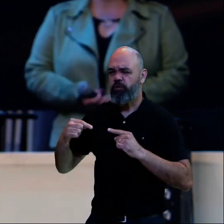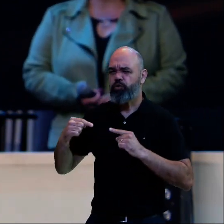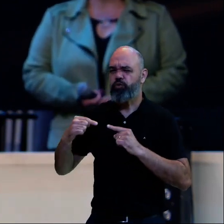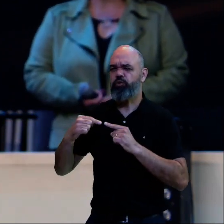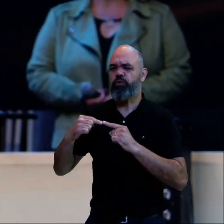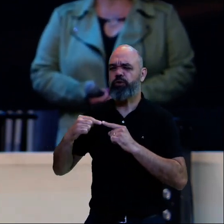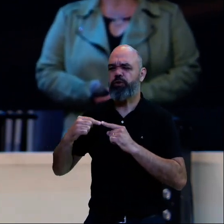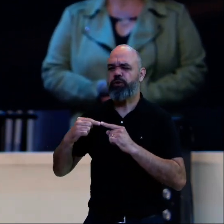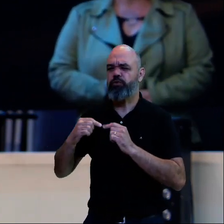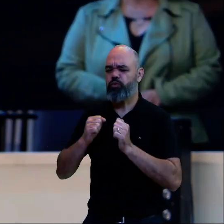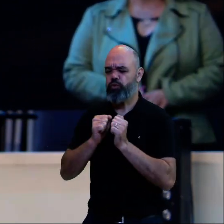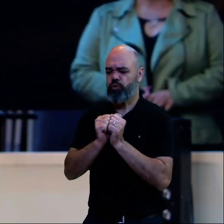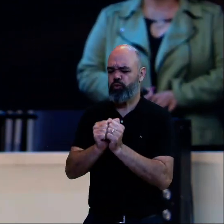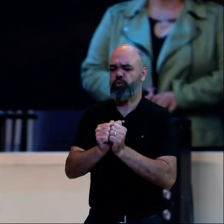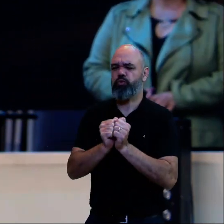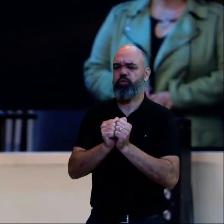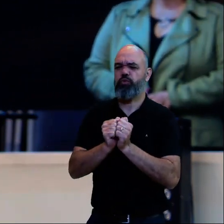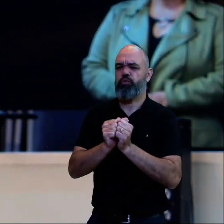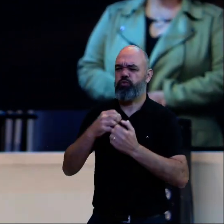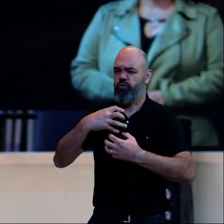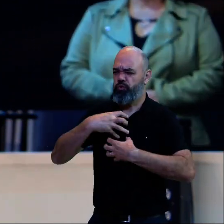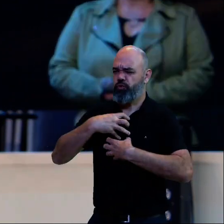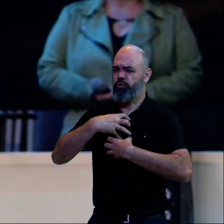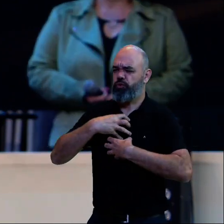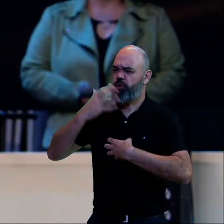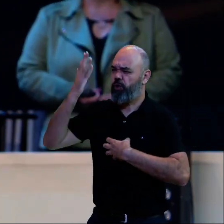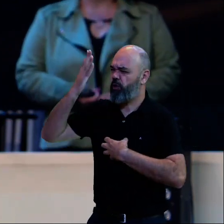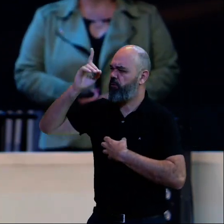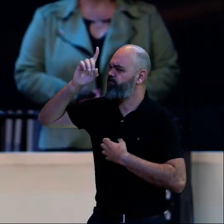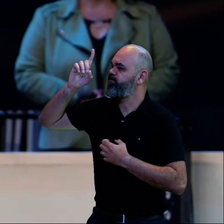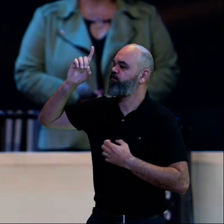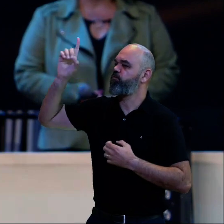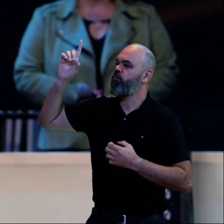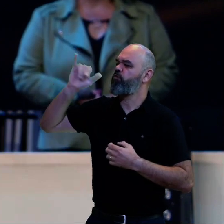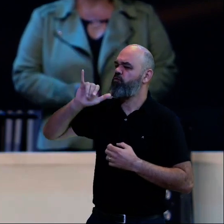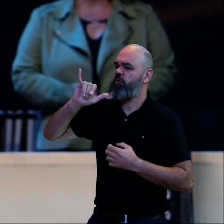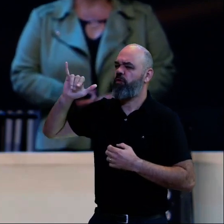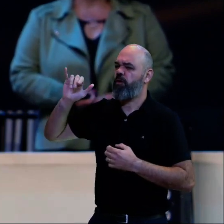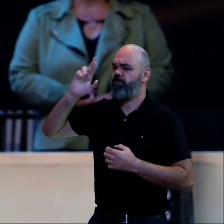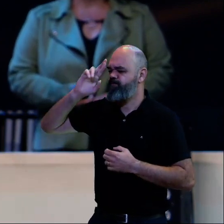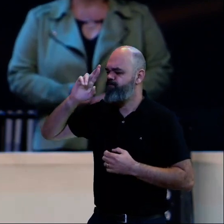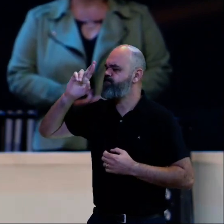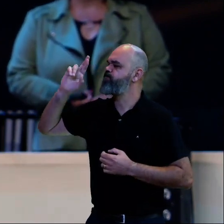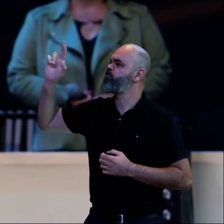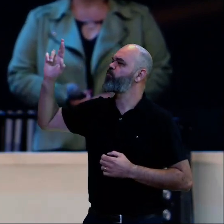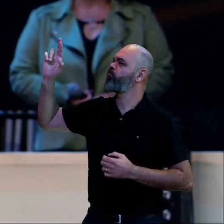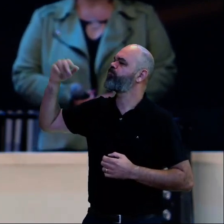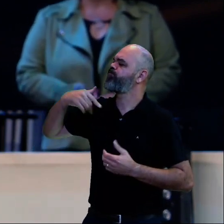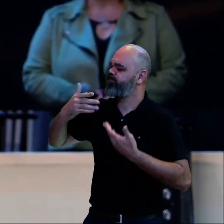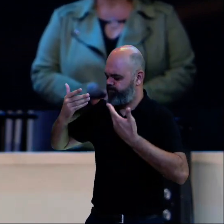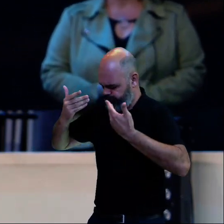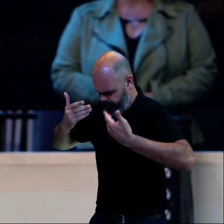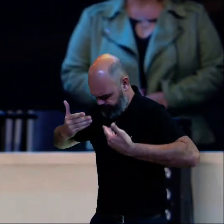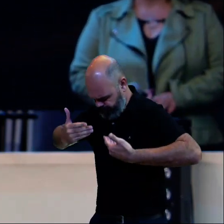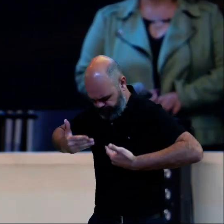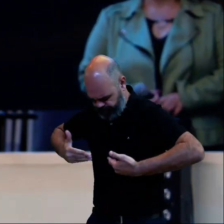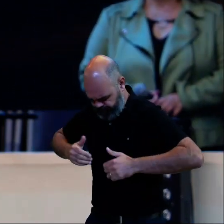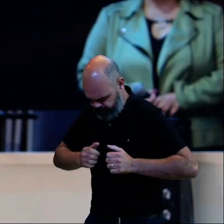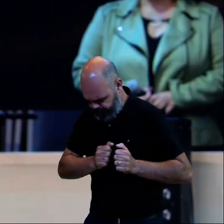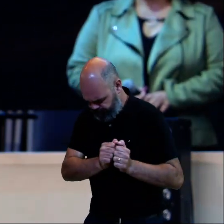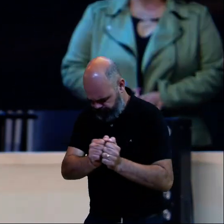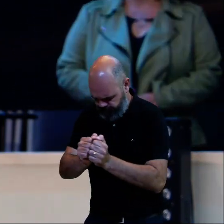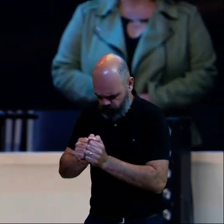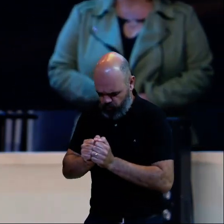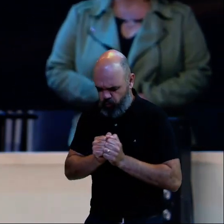Mas se nos unirmos no mesmo sentimento diante da presença de Deus e falar: Senhor, eu estou junto com essa comunidade